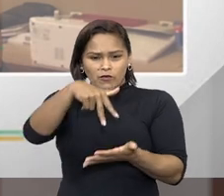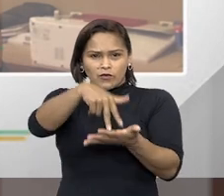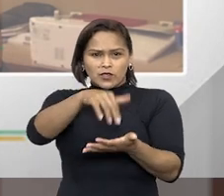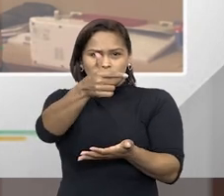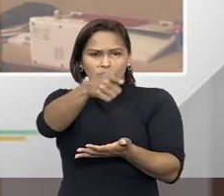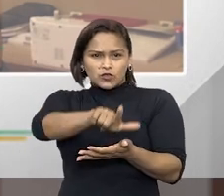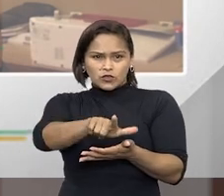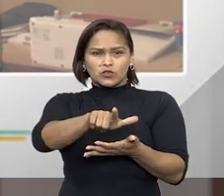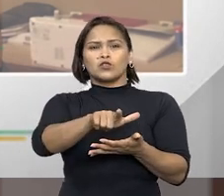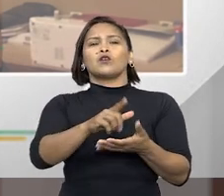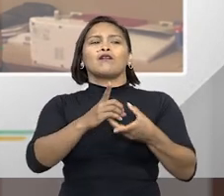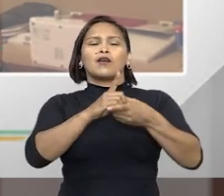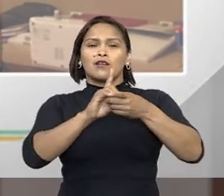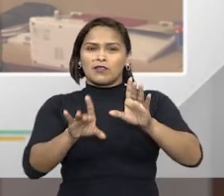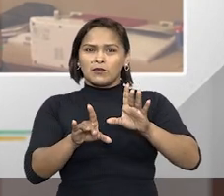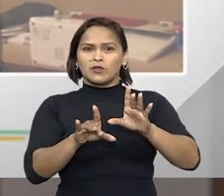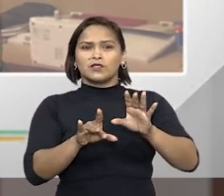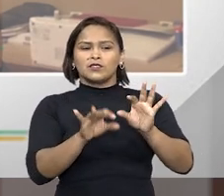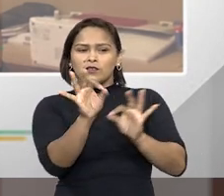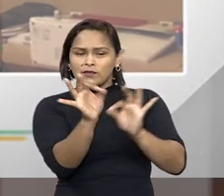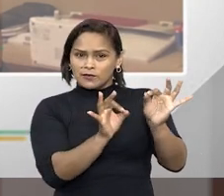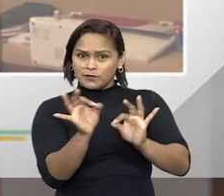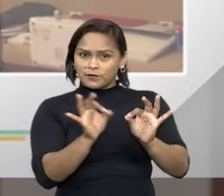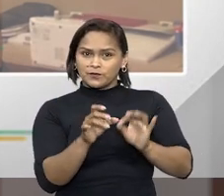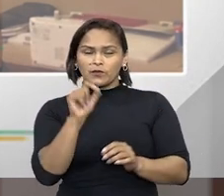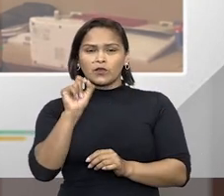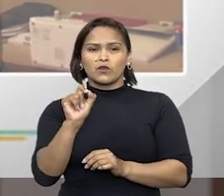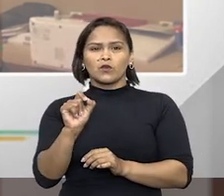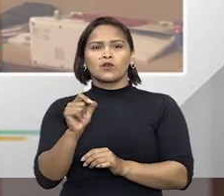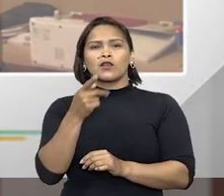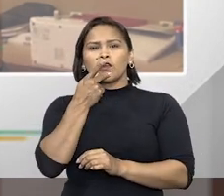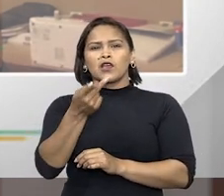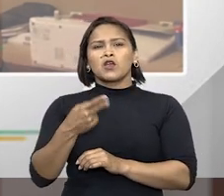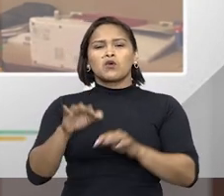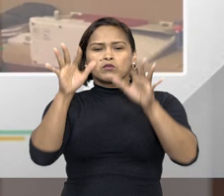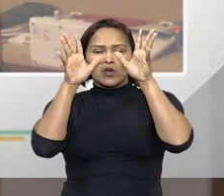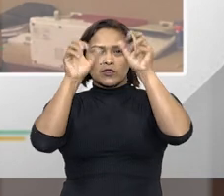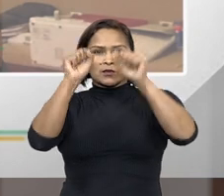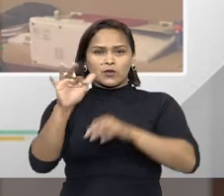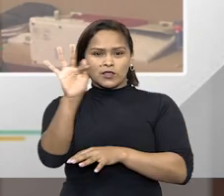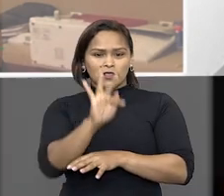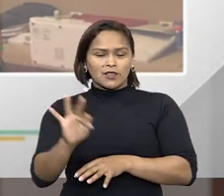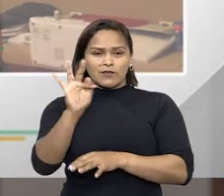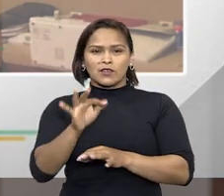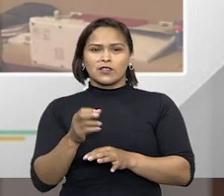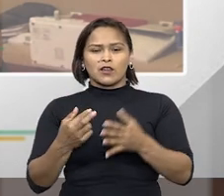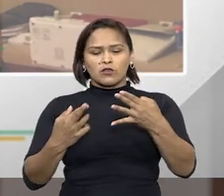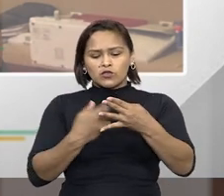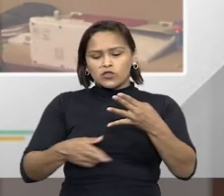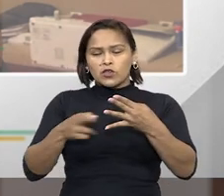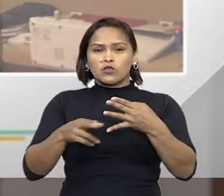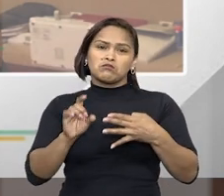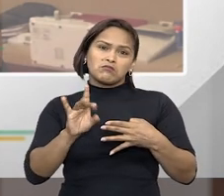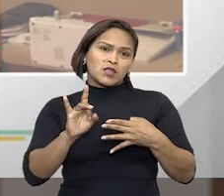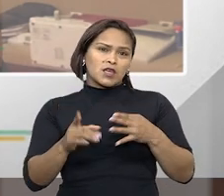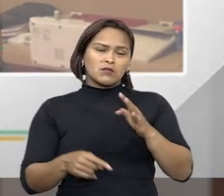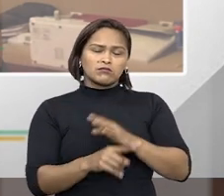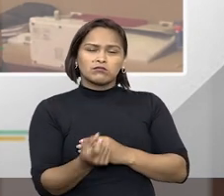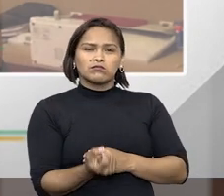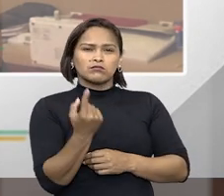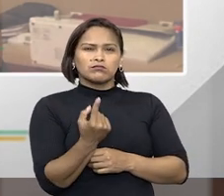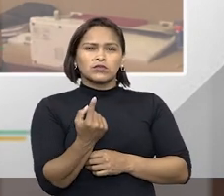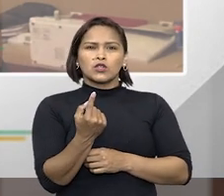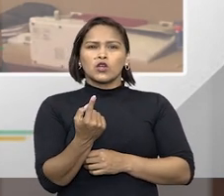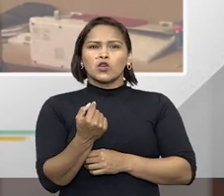na redemocratização. E o Tribunal Federal de Recursos não era mais nada do que um tribunal, vamos